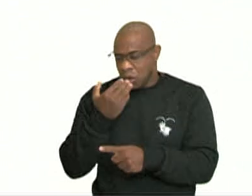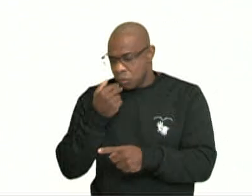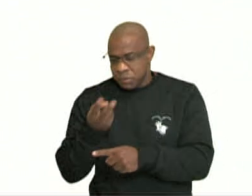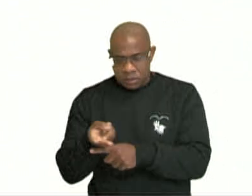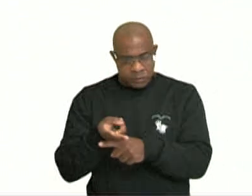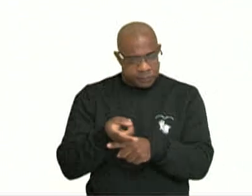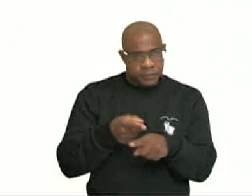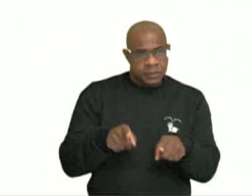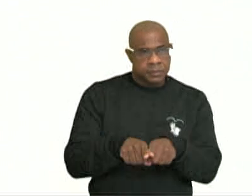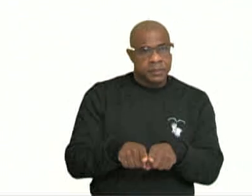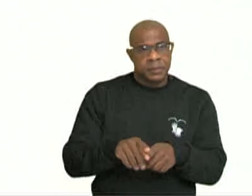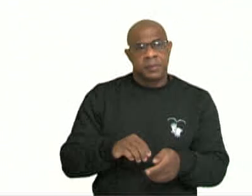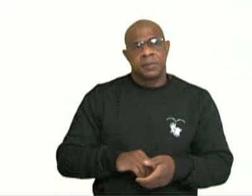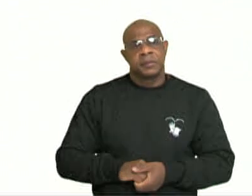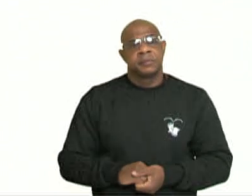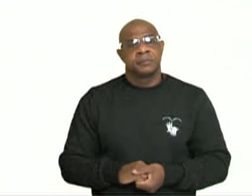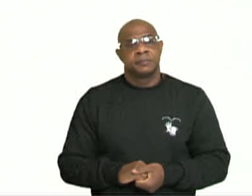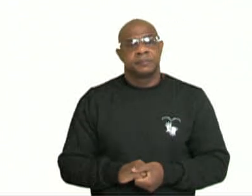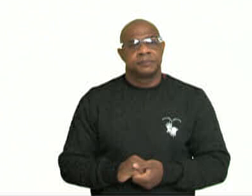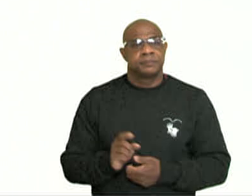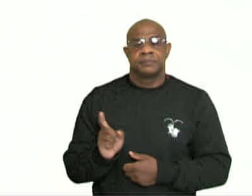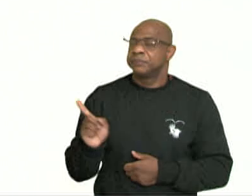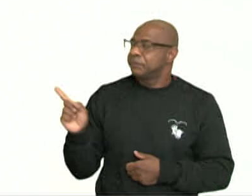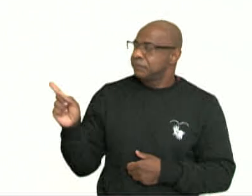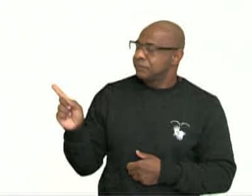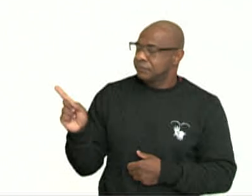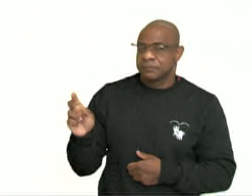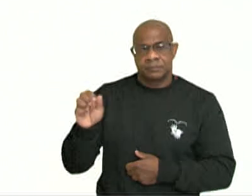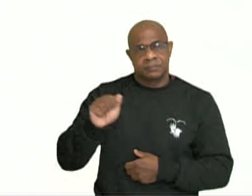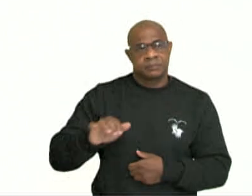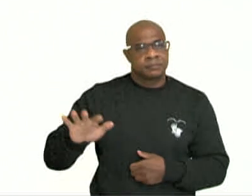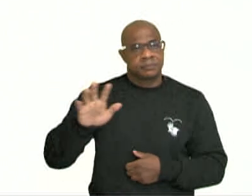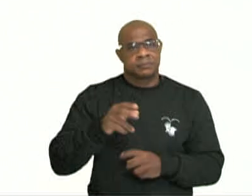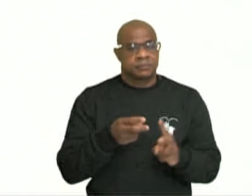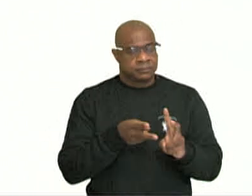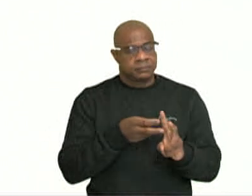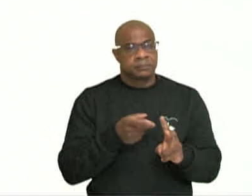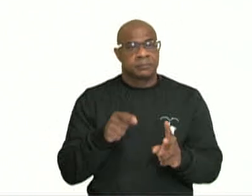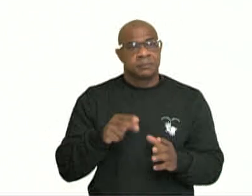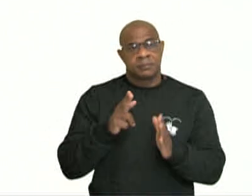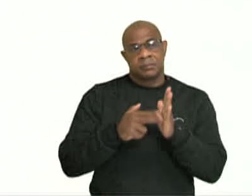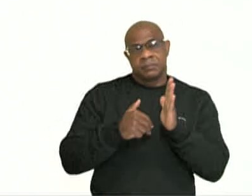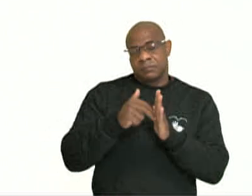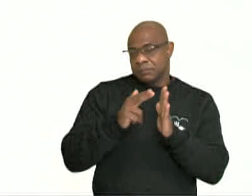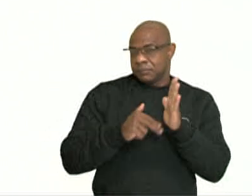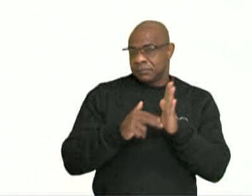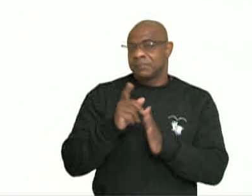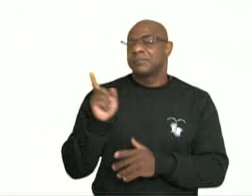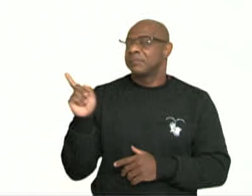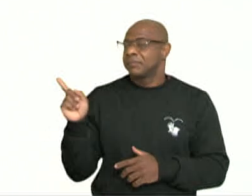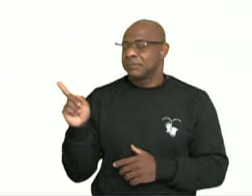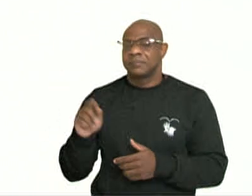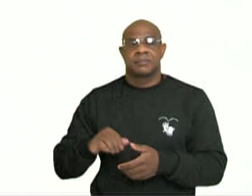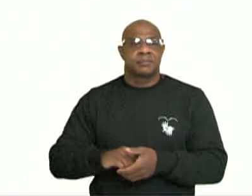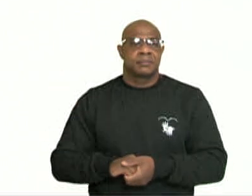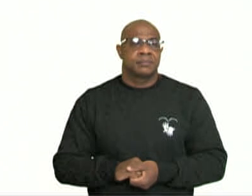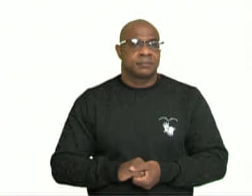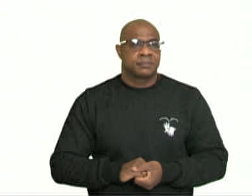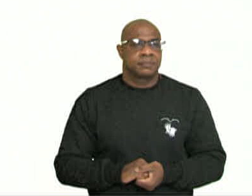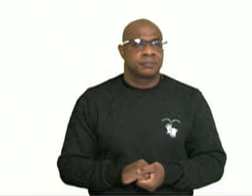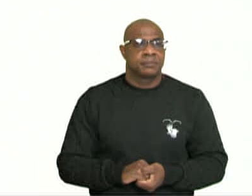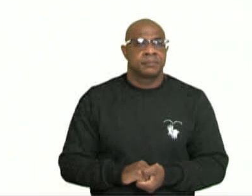índios botocudos, né, do tronco Macro-G. É uma pintura representando eles de 1834 de